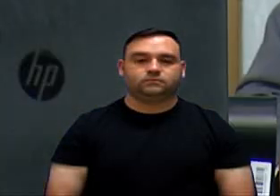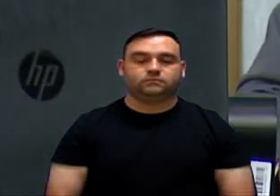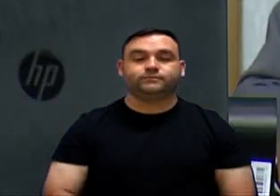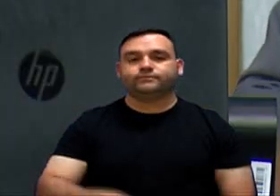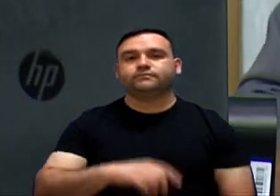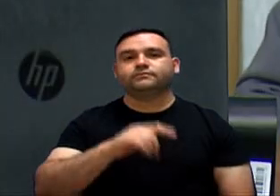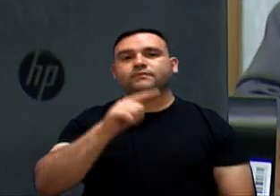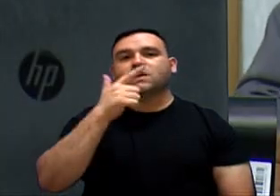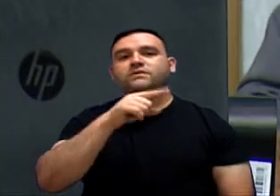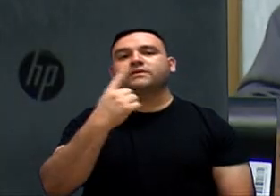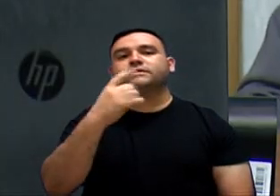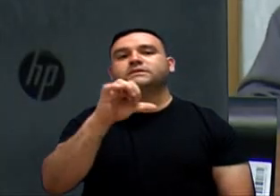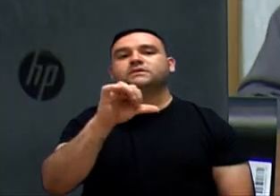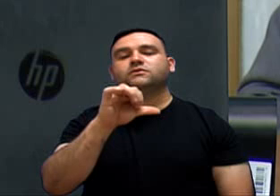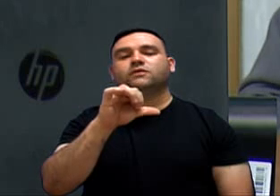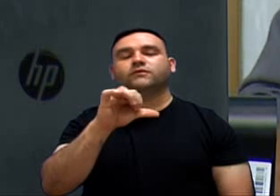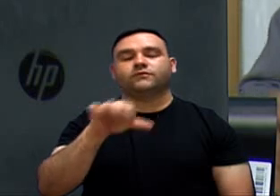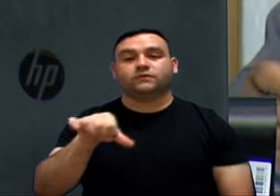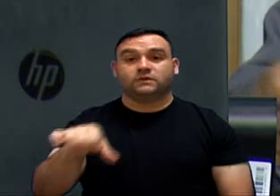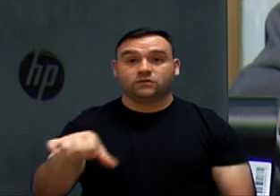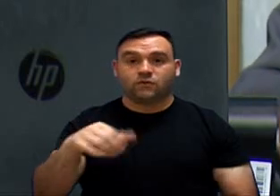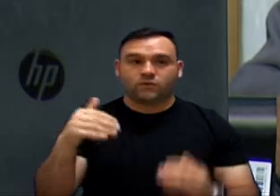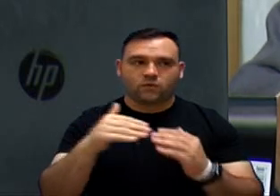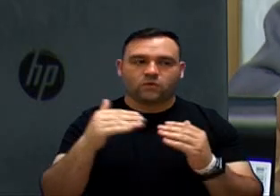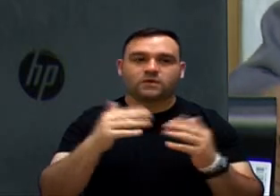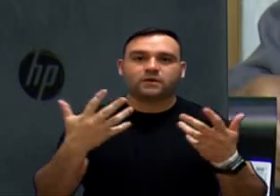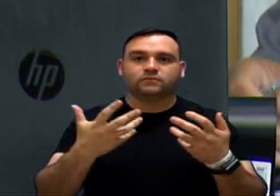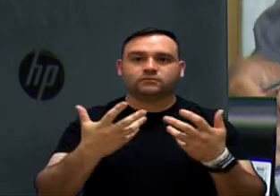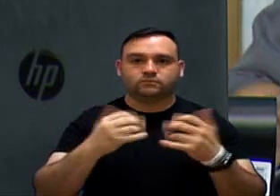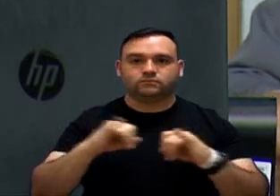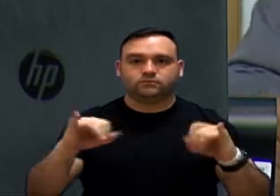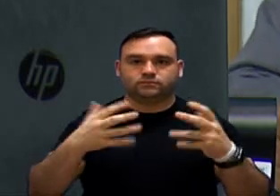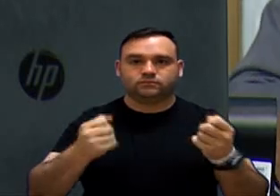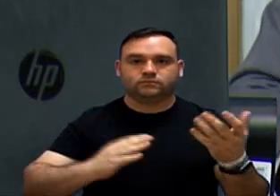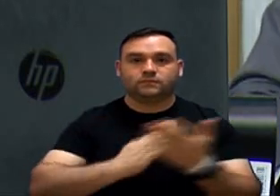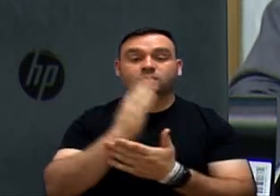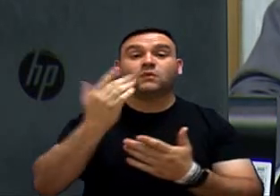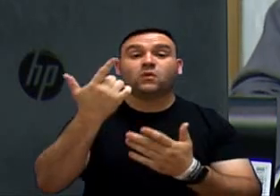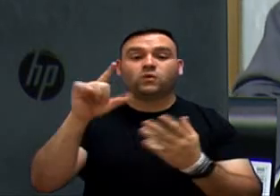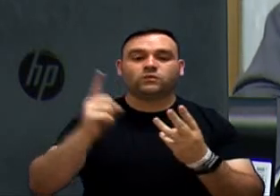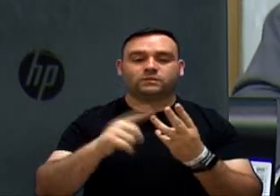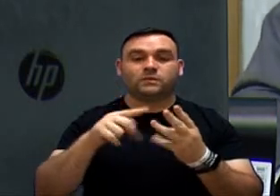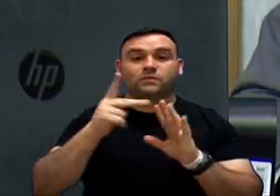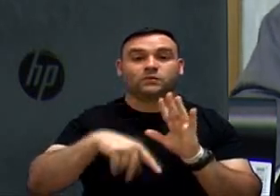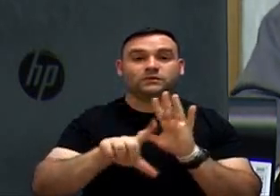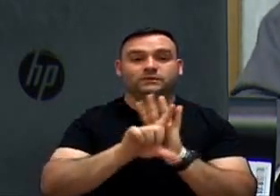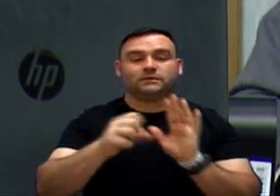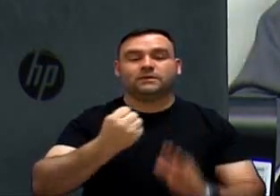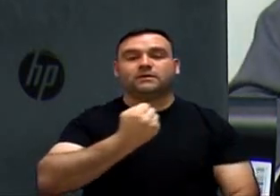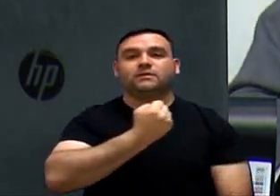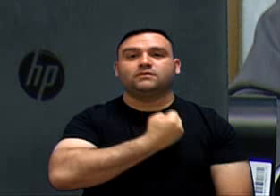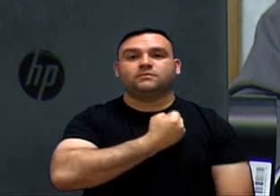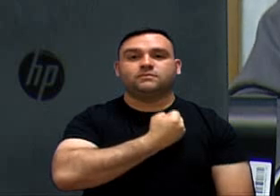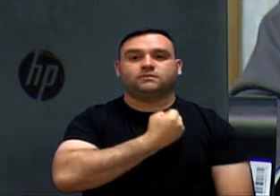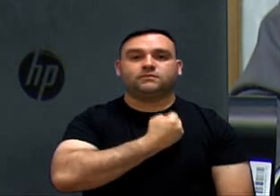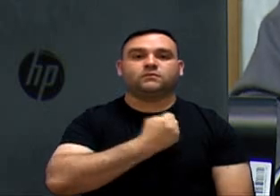Tendo obtido 19 votos favoráveis, declaro aprovado. O próximo projeto é o projeto de lei